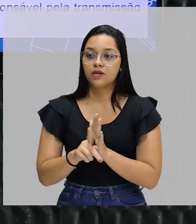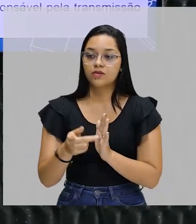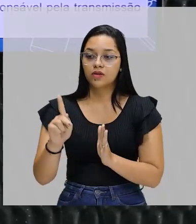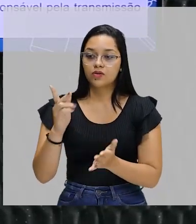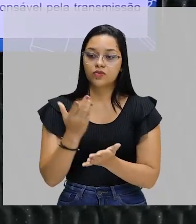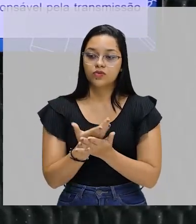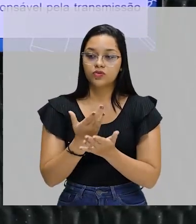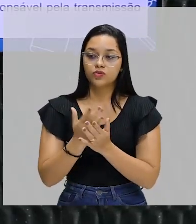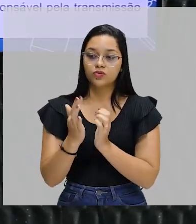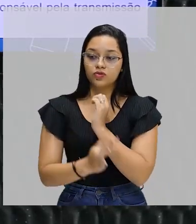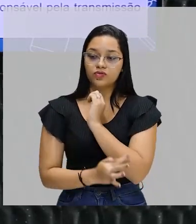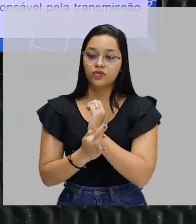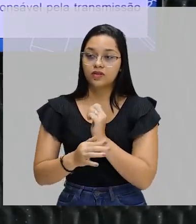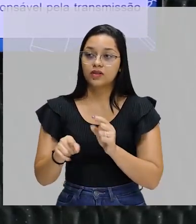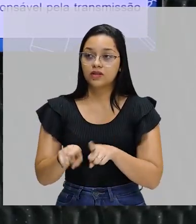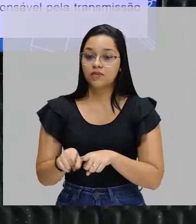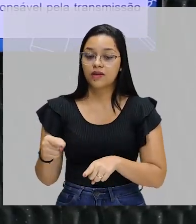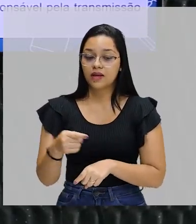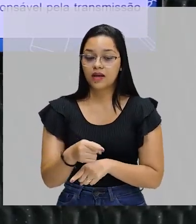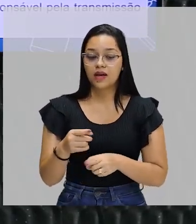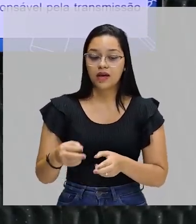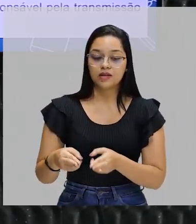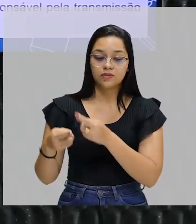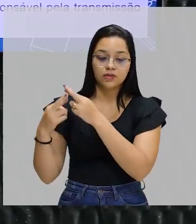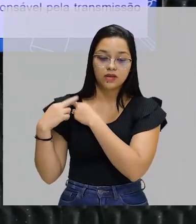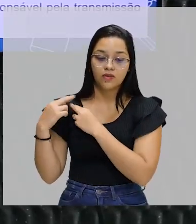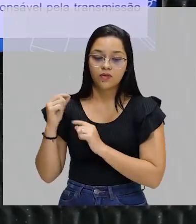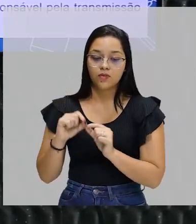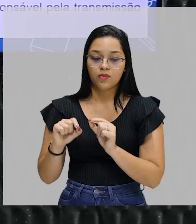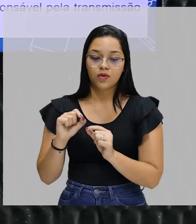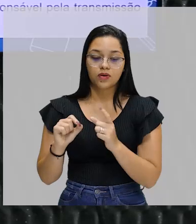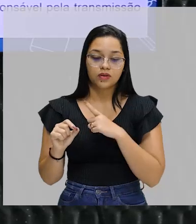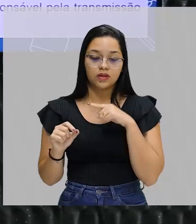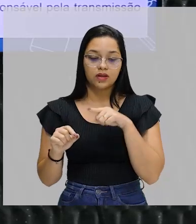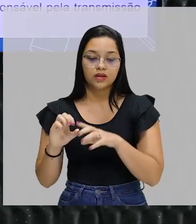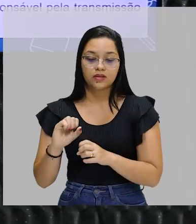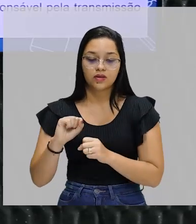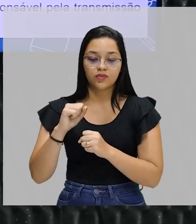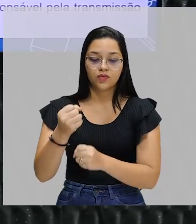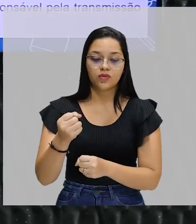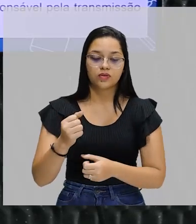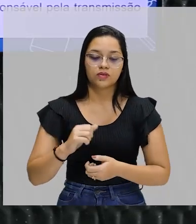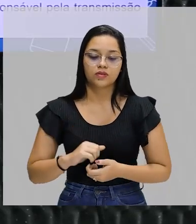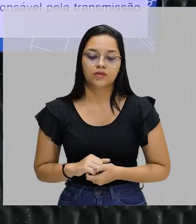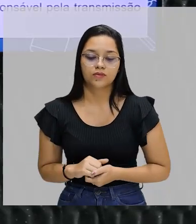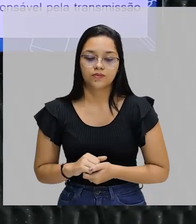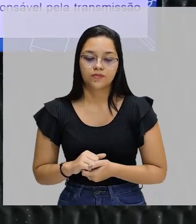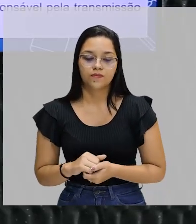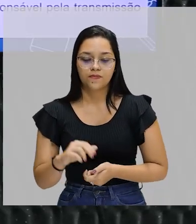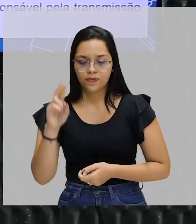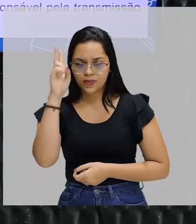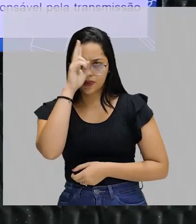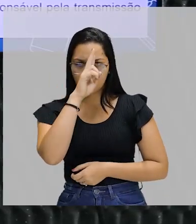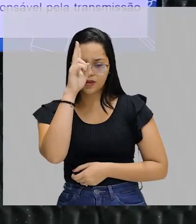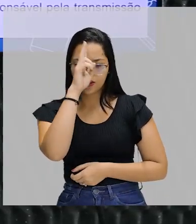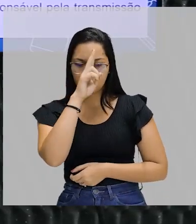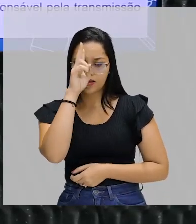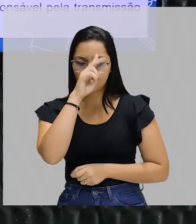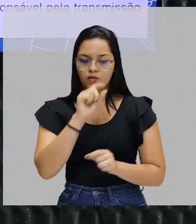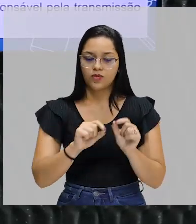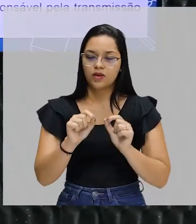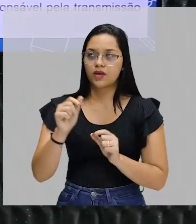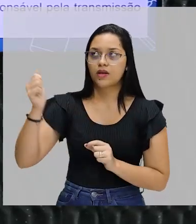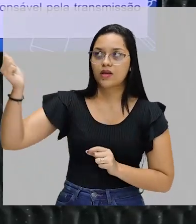de física, tá ok? E ele é responsável justamente por transmitir essa força eletromagnética, tá ok? Lembra-se que a